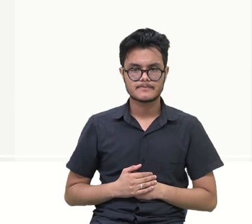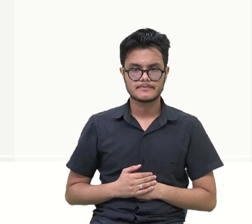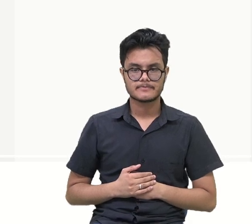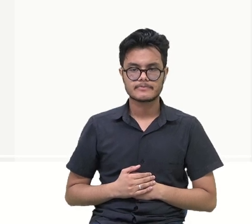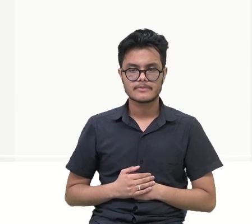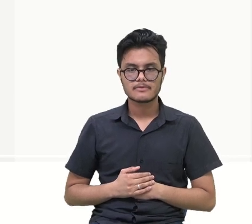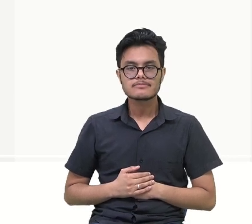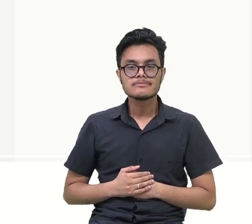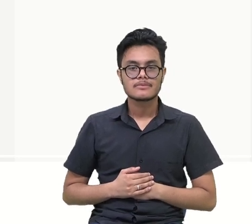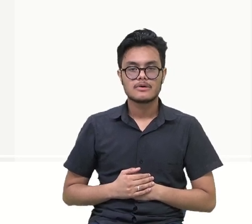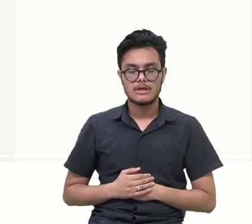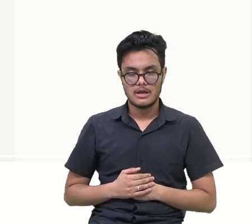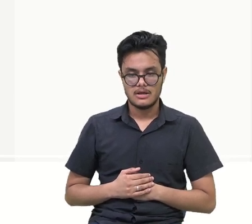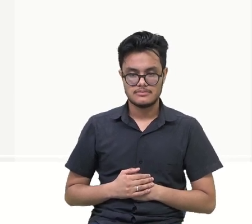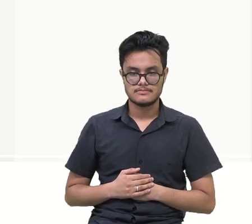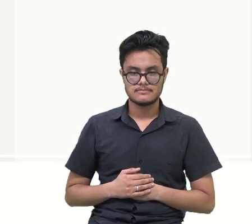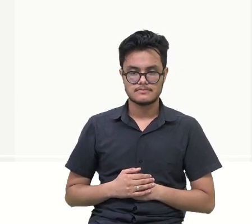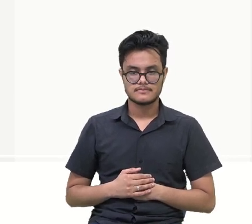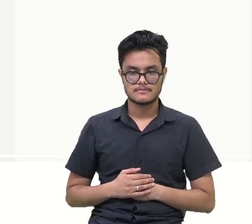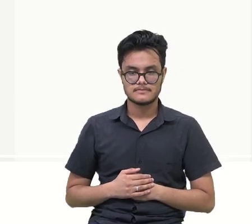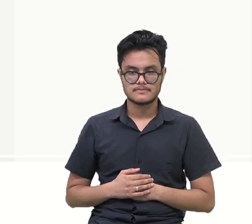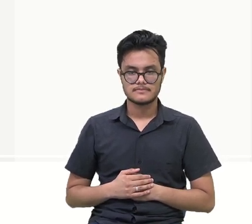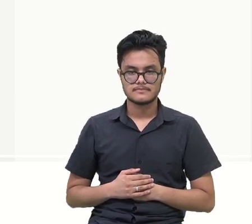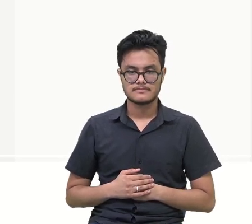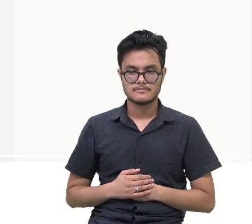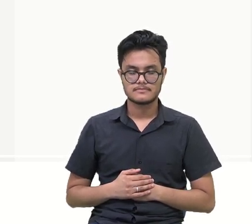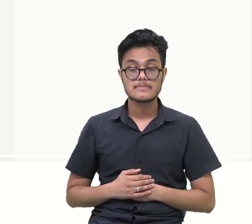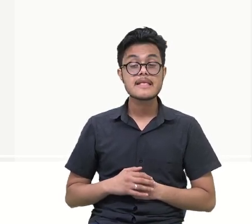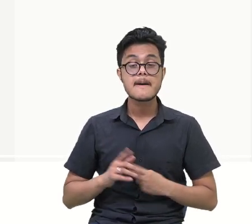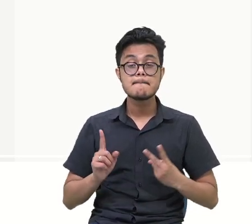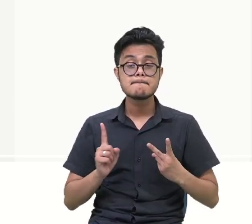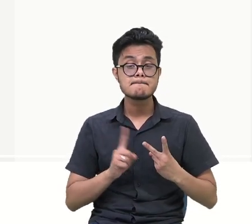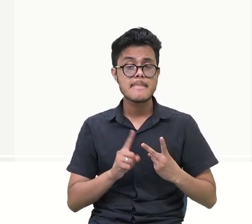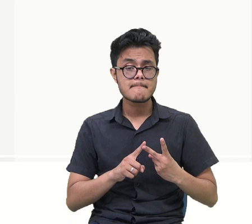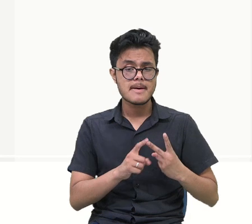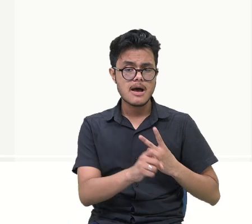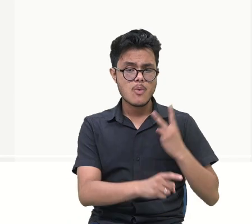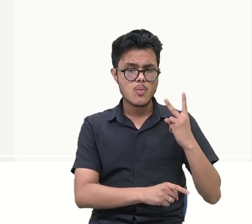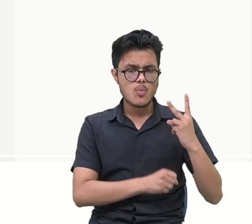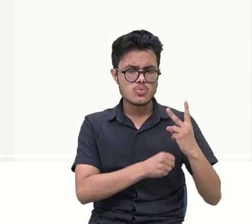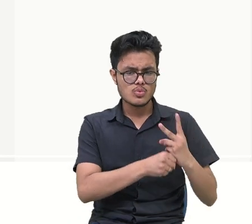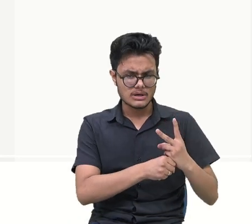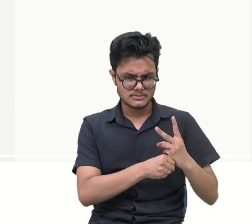com a questão que foi dada, claro, né? No segundo ano,